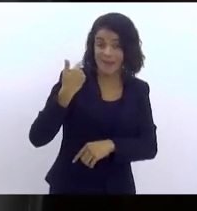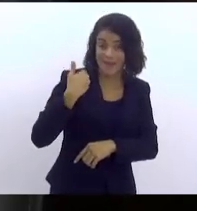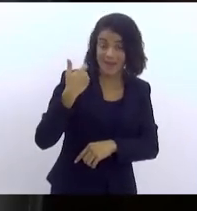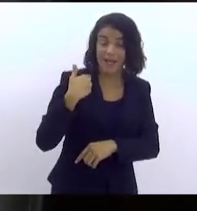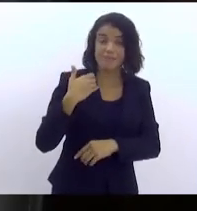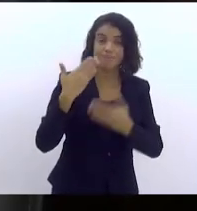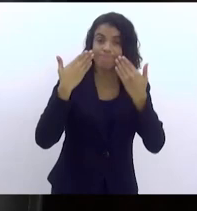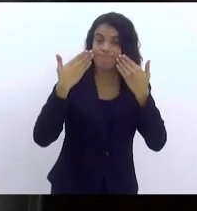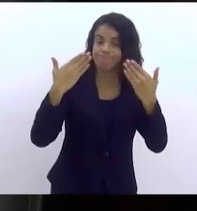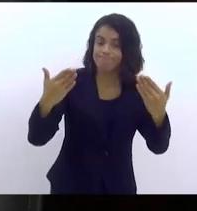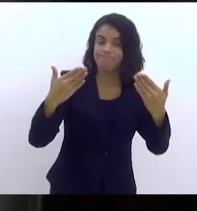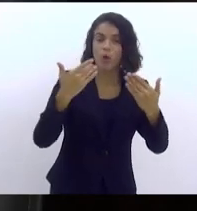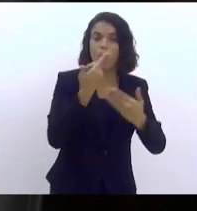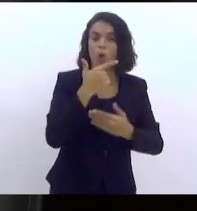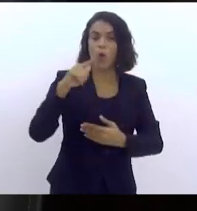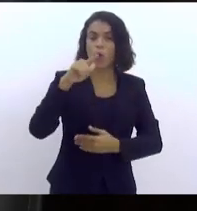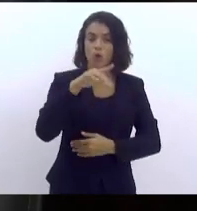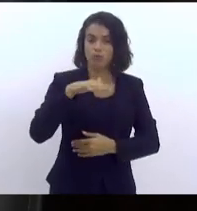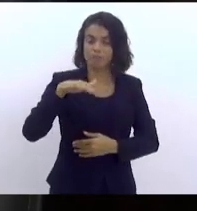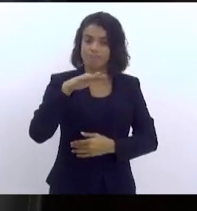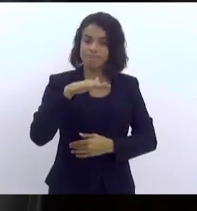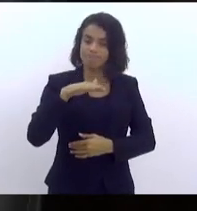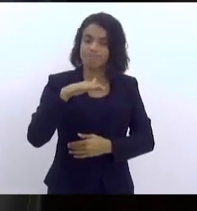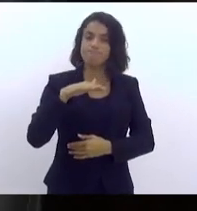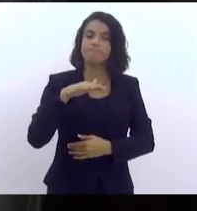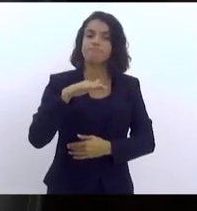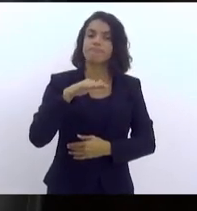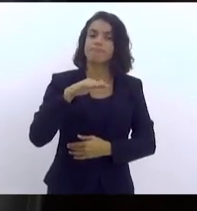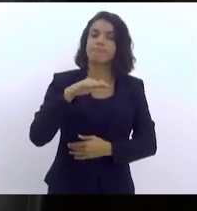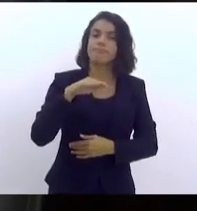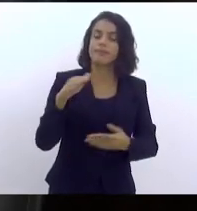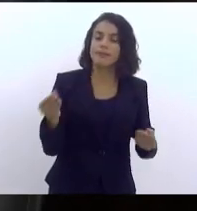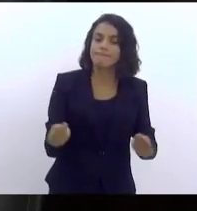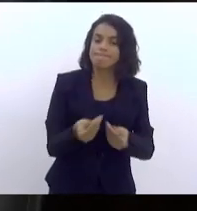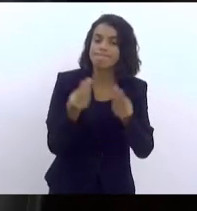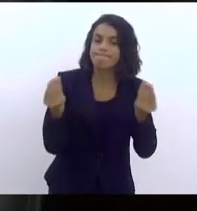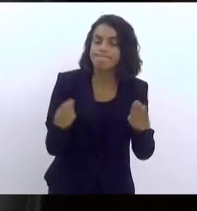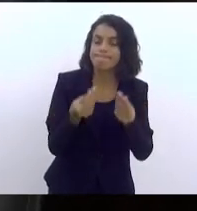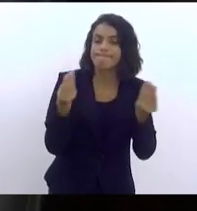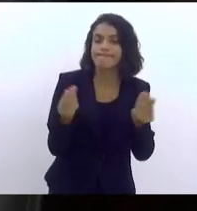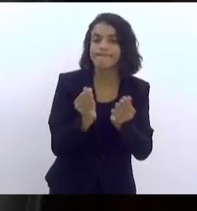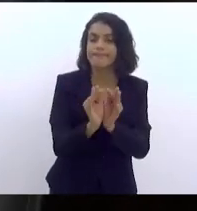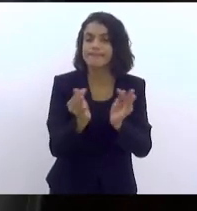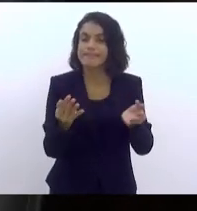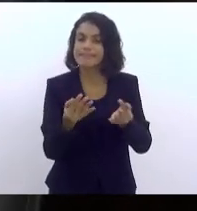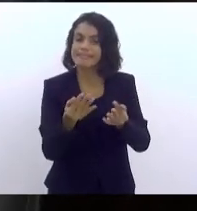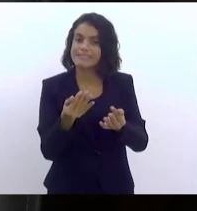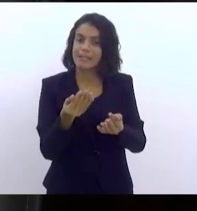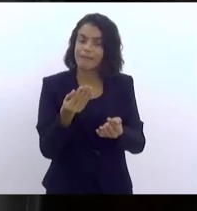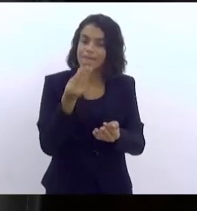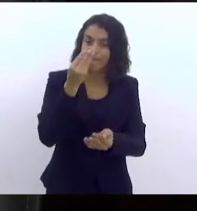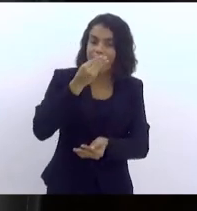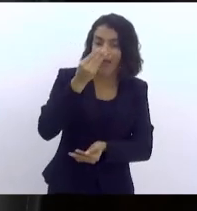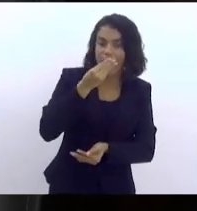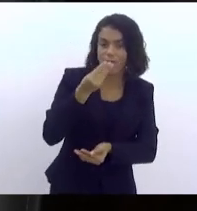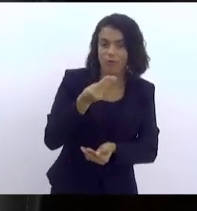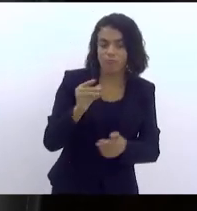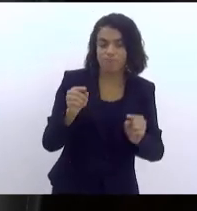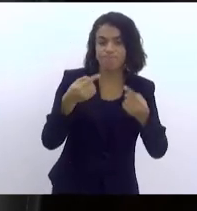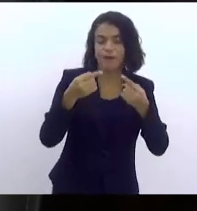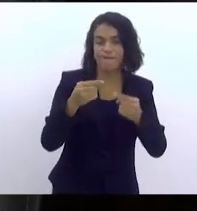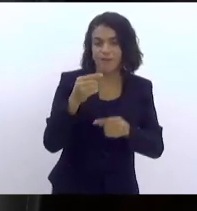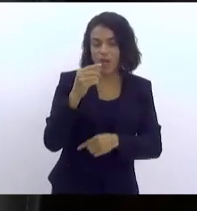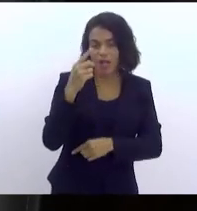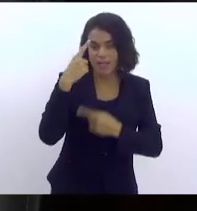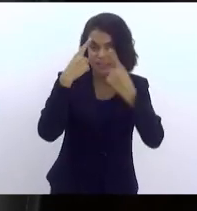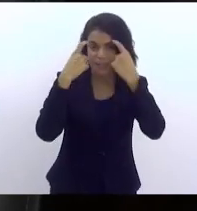destaca-se Como Um Outro fator central de vulnerabilização a violência 76% das